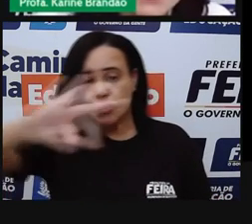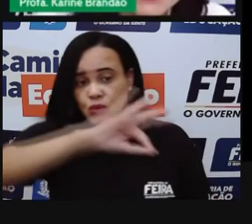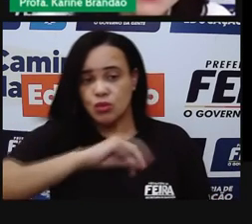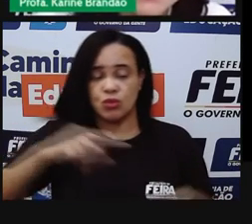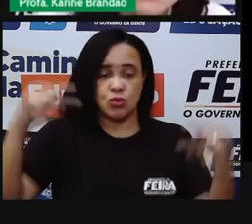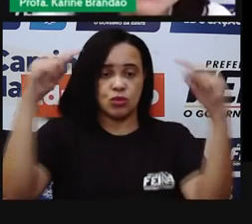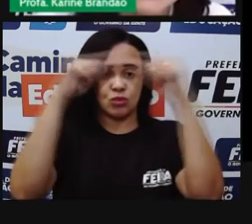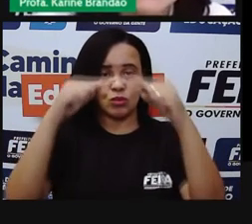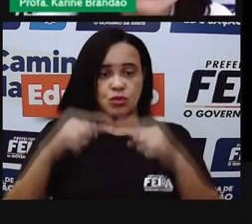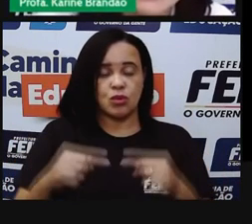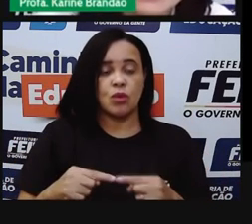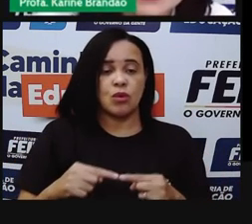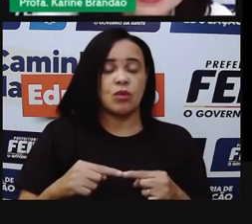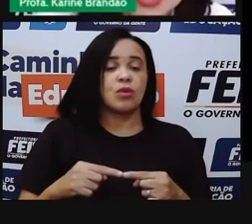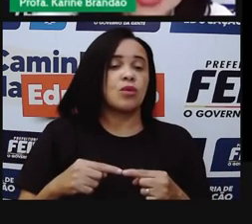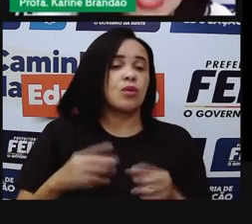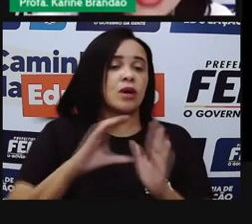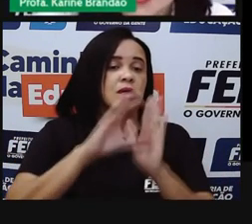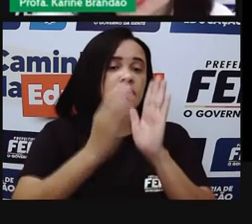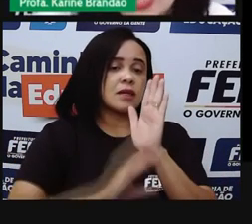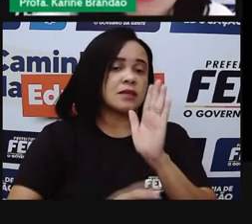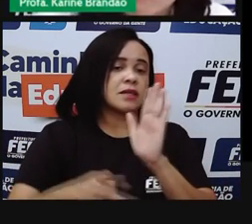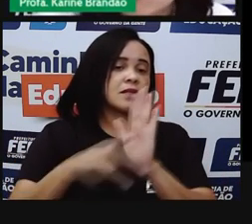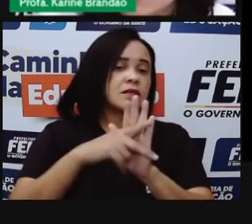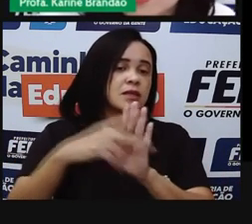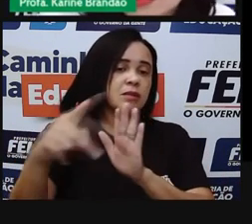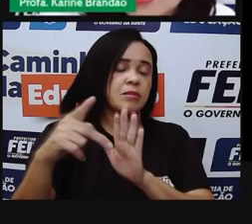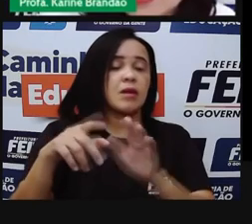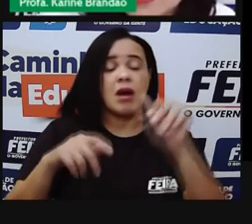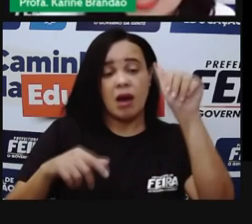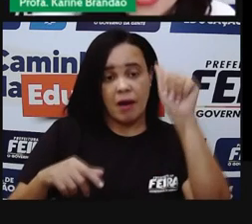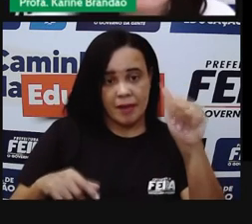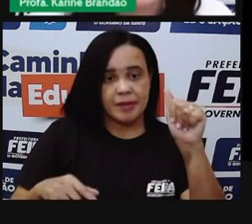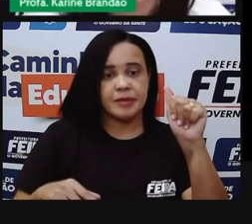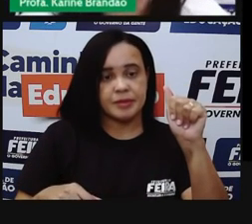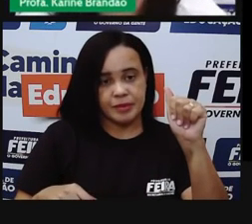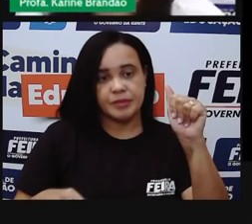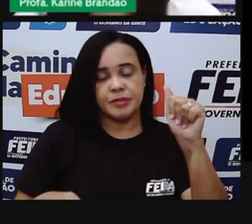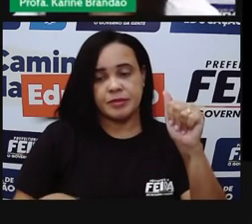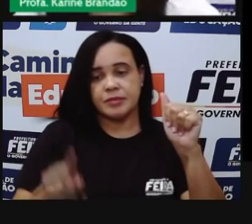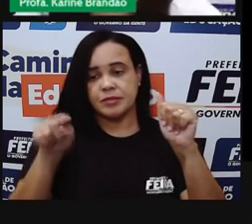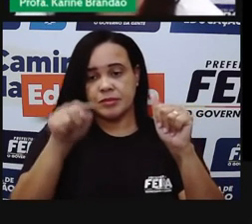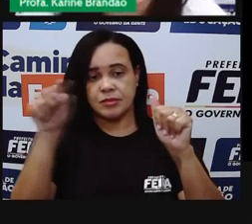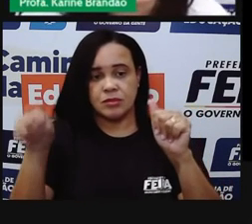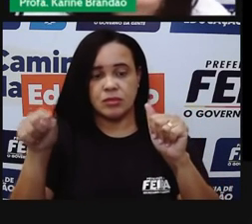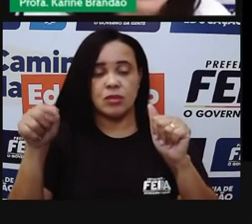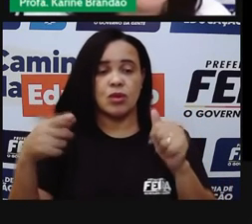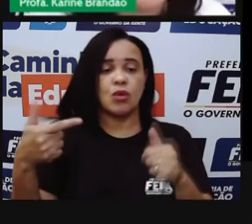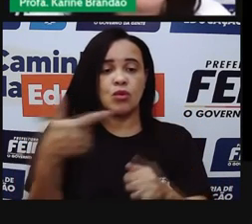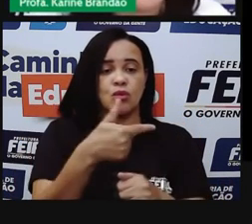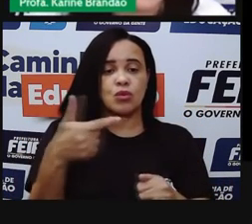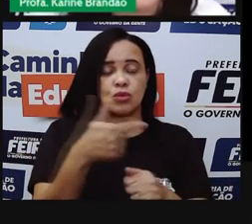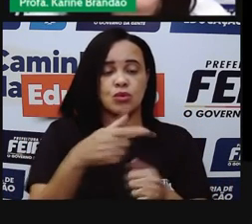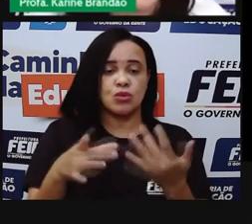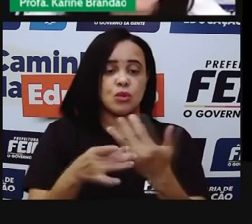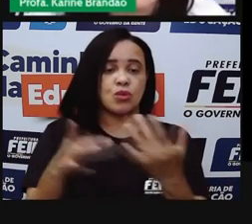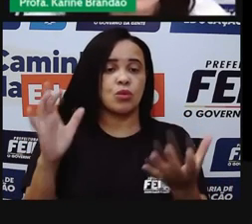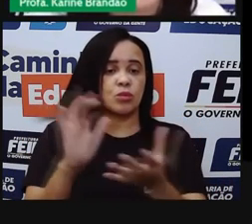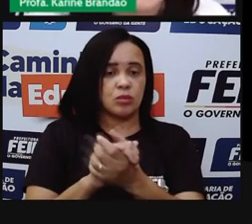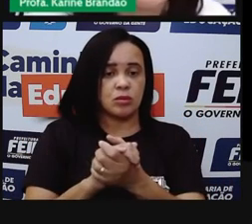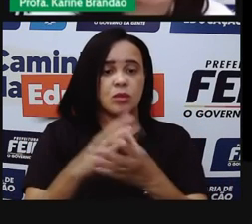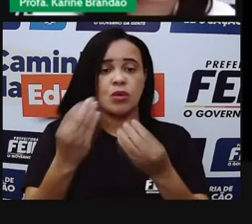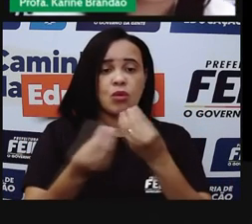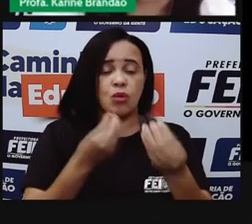primeiro casal aqui têm que característica? A. A mesma coisa acontece para o casal e para os filhos